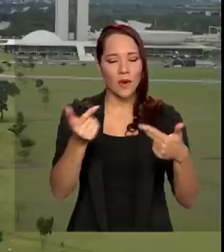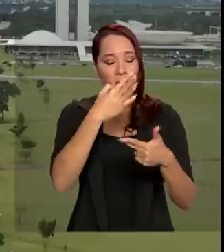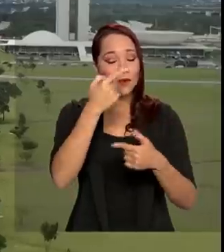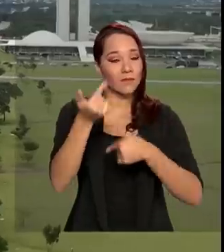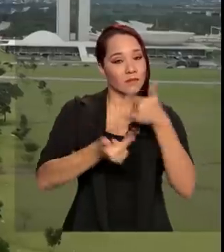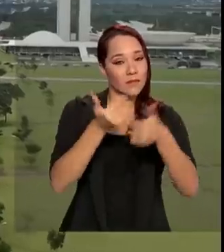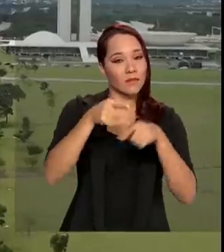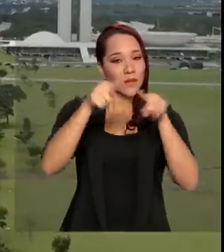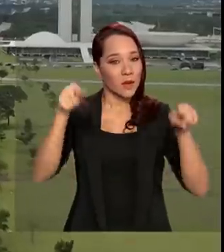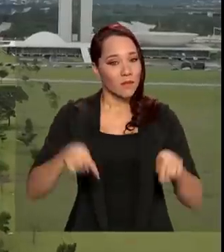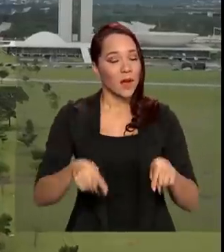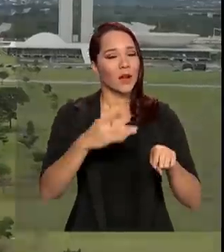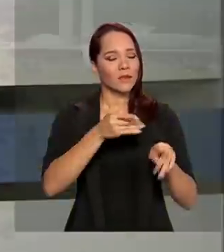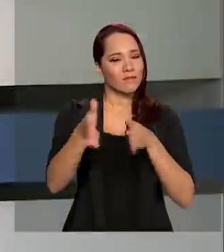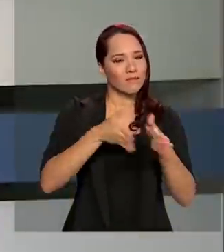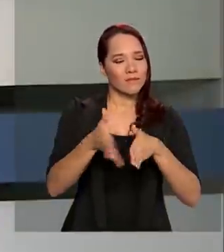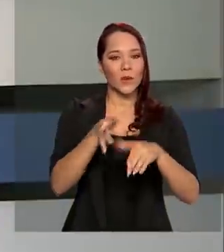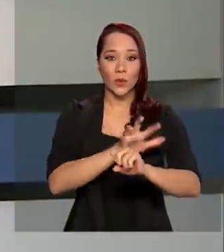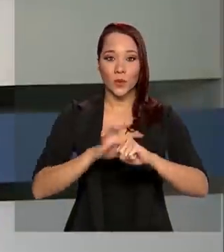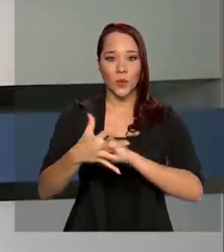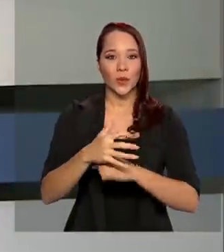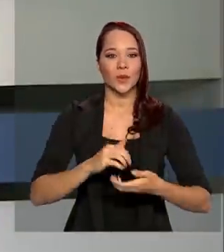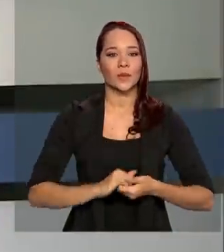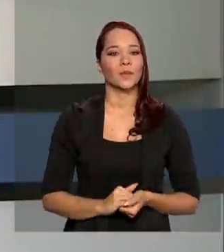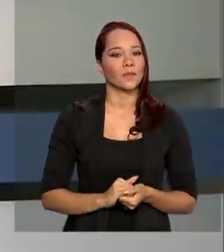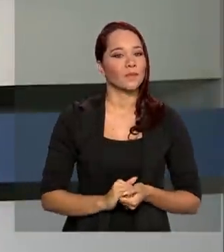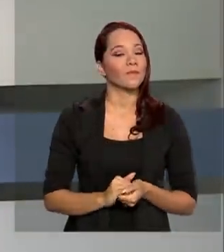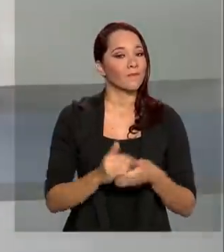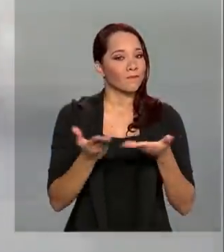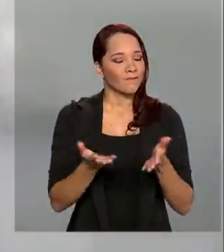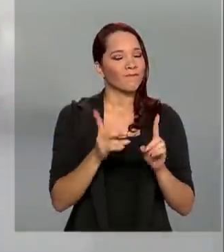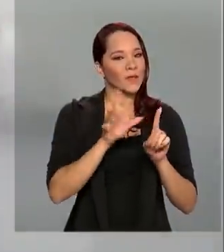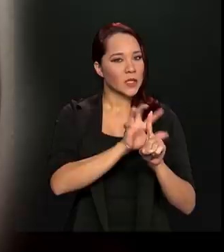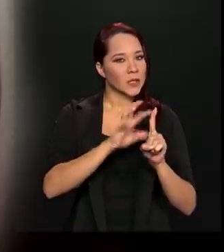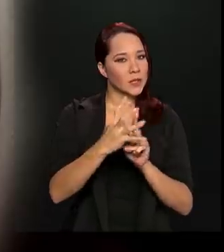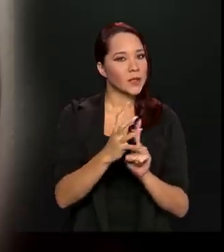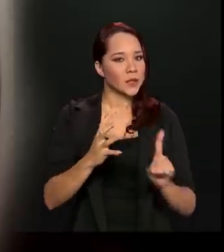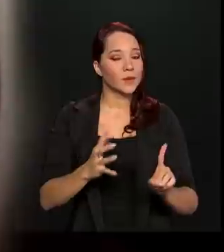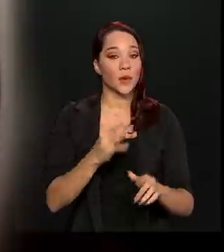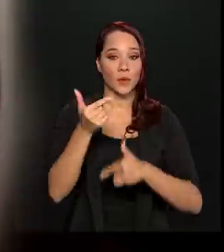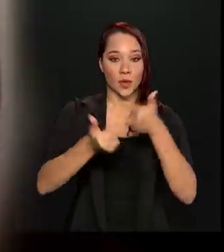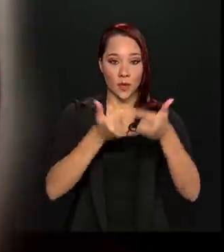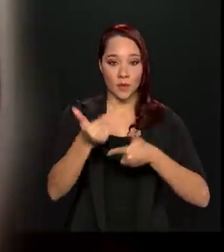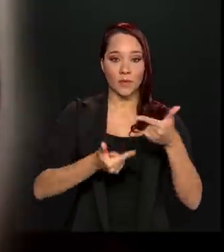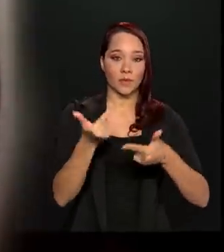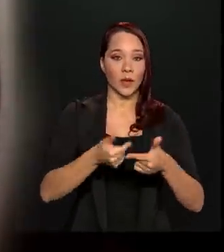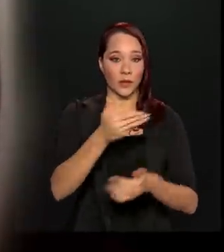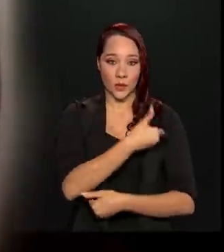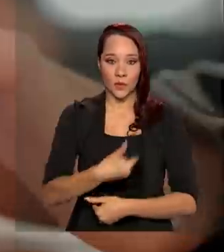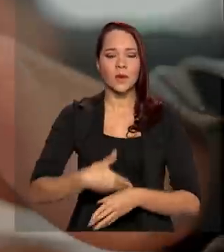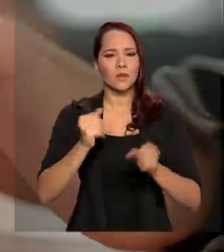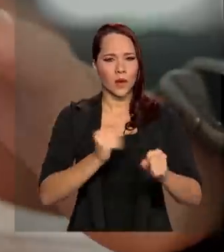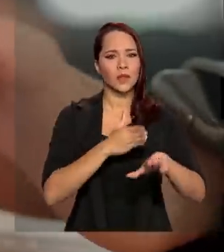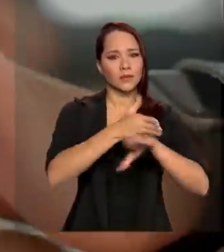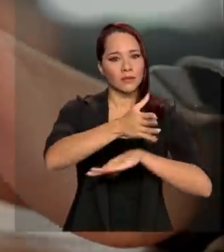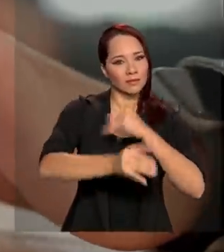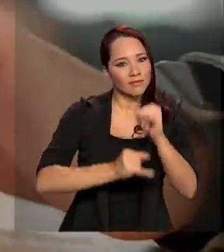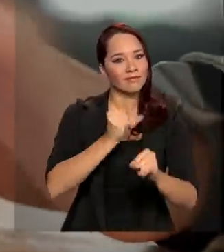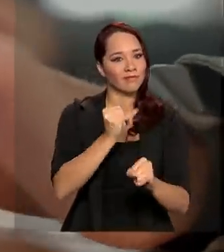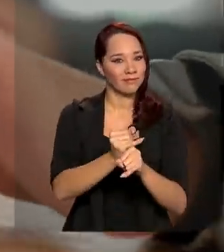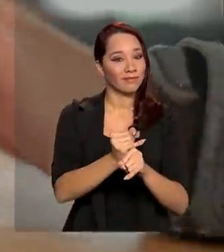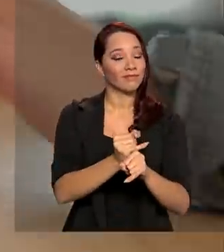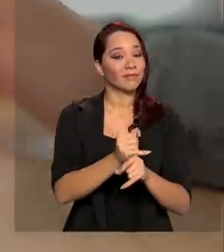funcionários públicos durante a pandemia. Em tempos de distanciamento, serviços públicos podem ser acessados pela